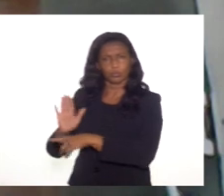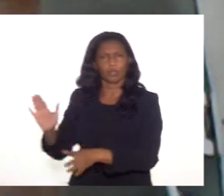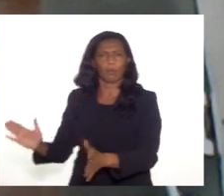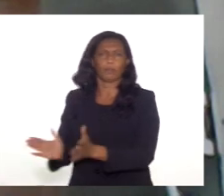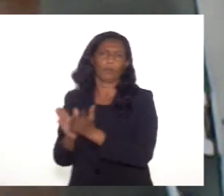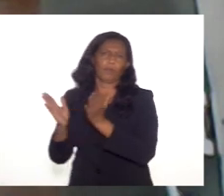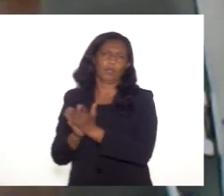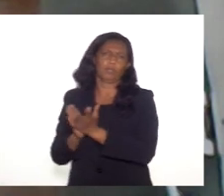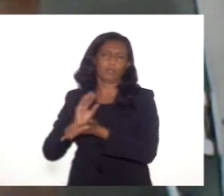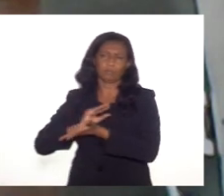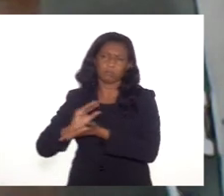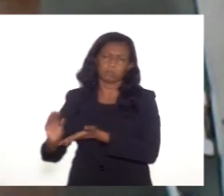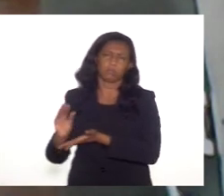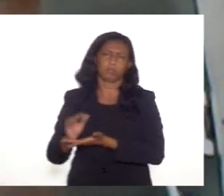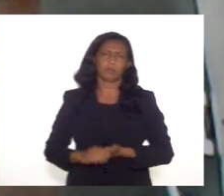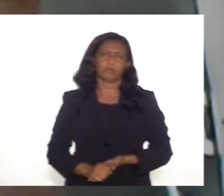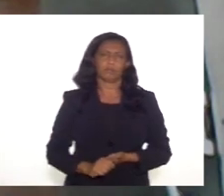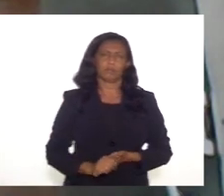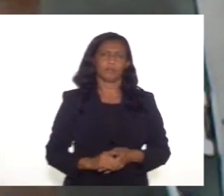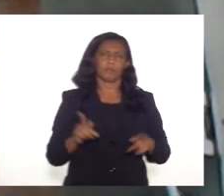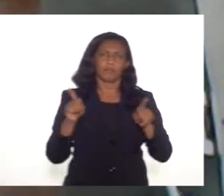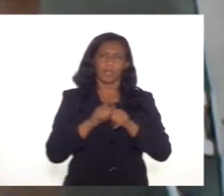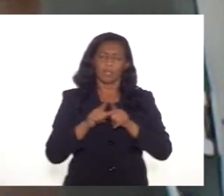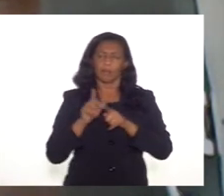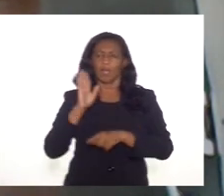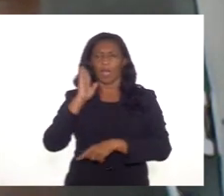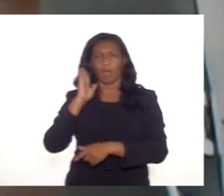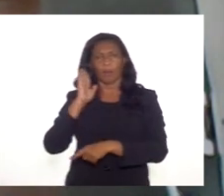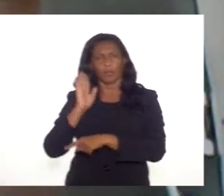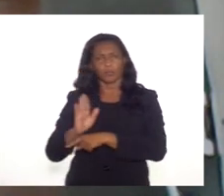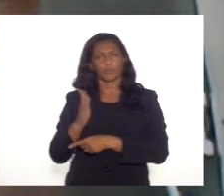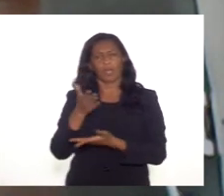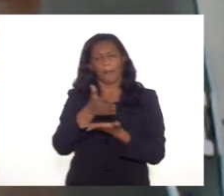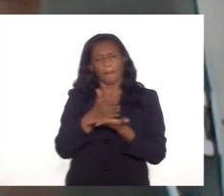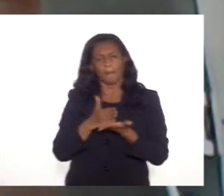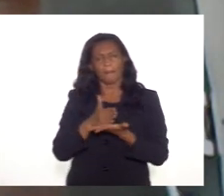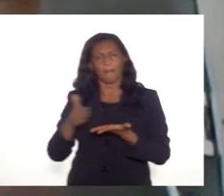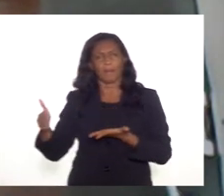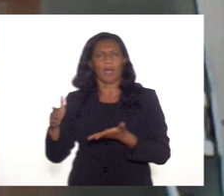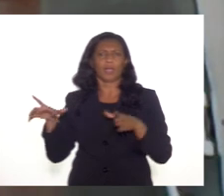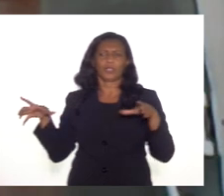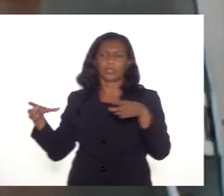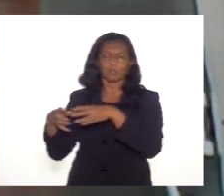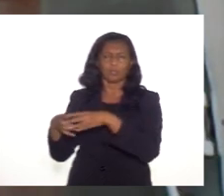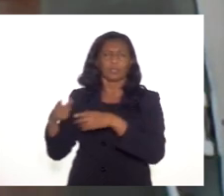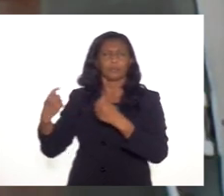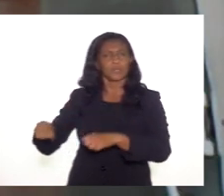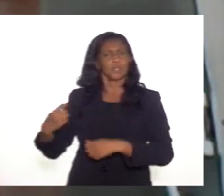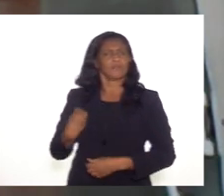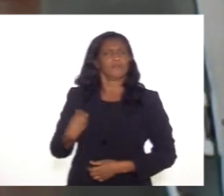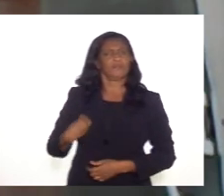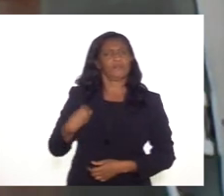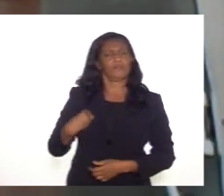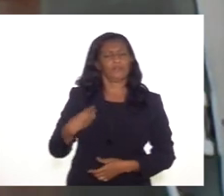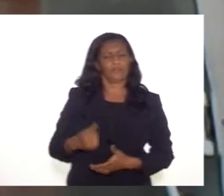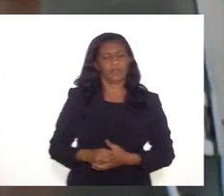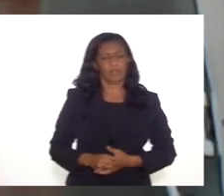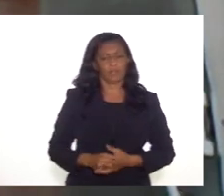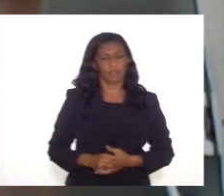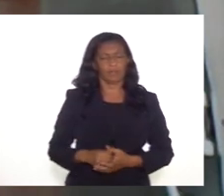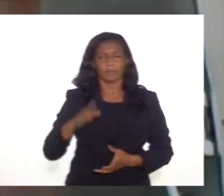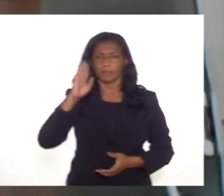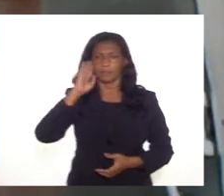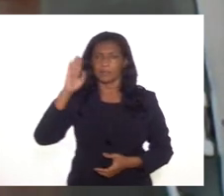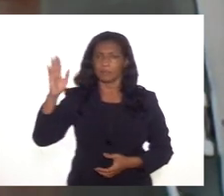FECAM. E para atender uma parcela da população que precisa desse suporte, desse apoio para continuar sobrevivendo. Que é